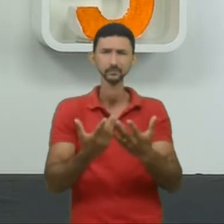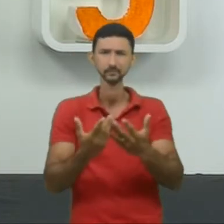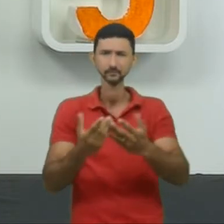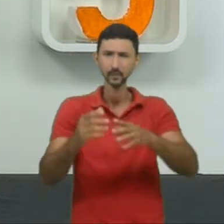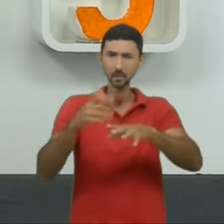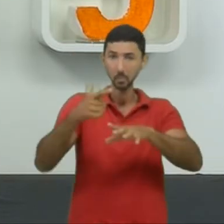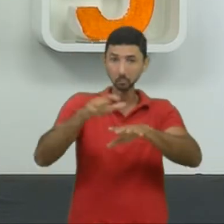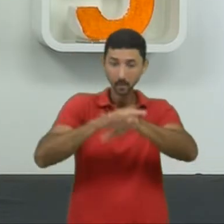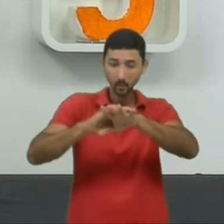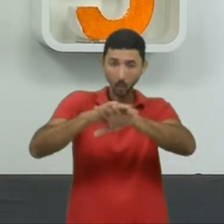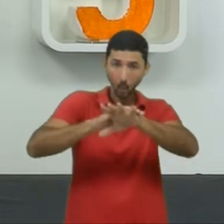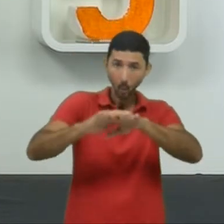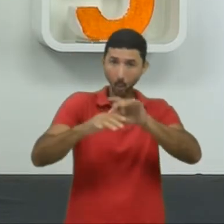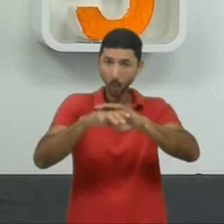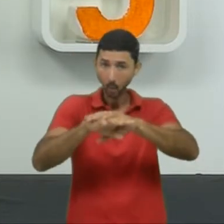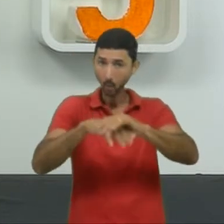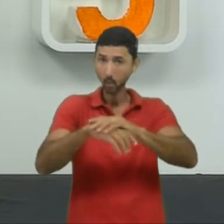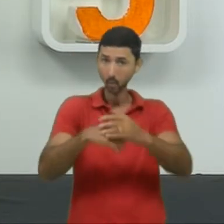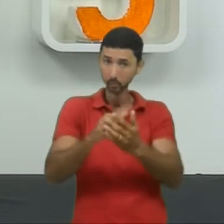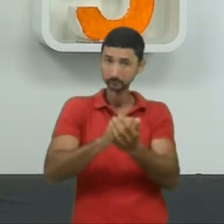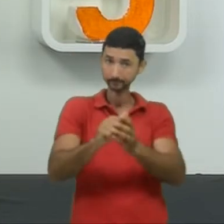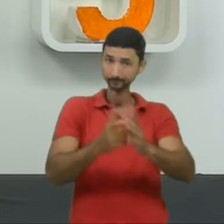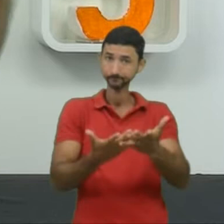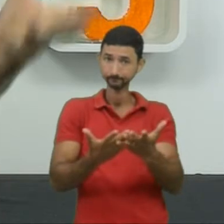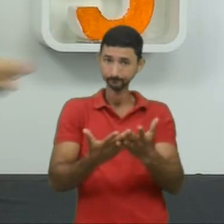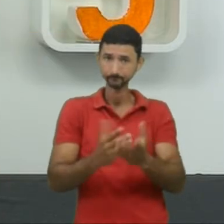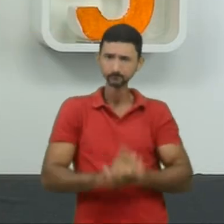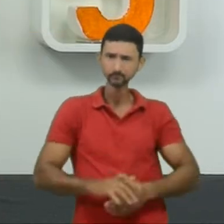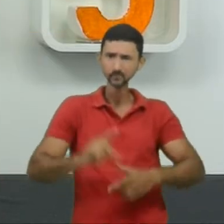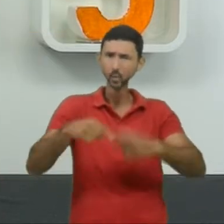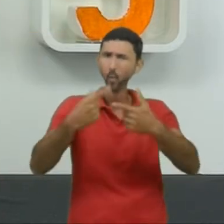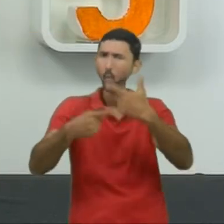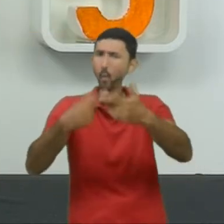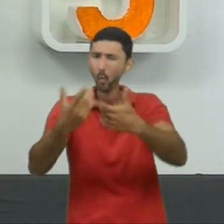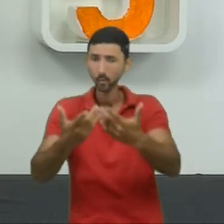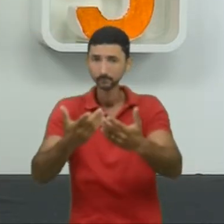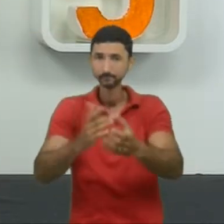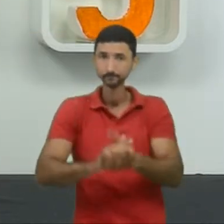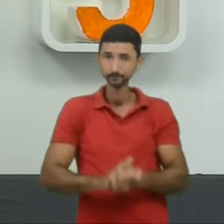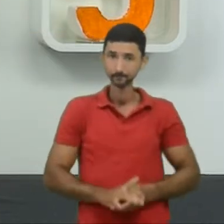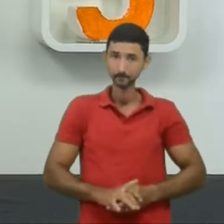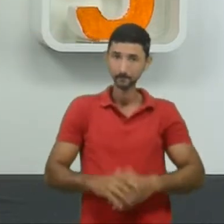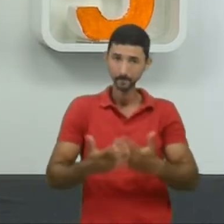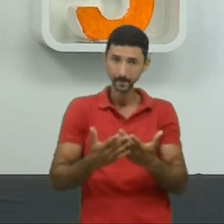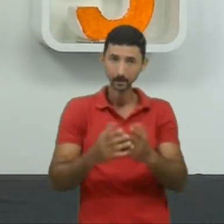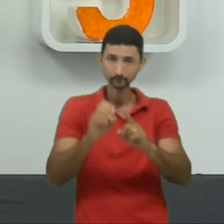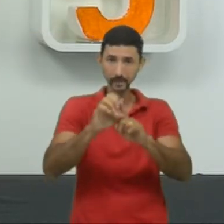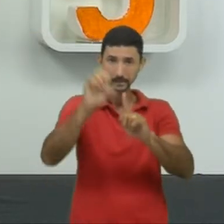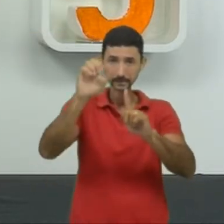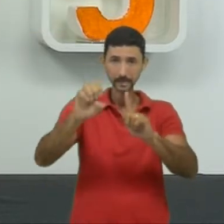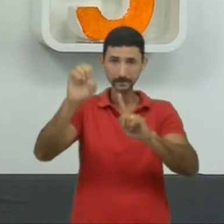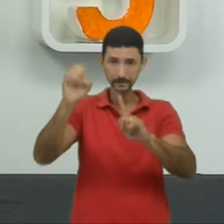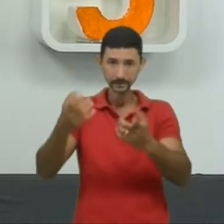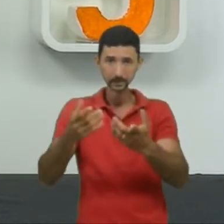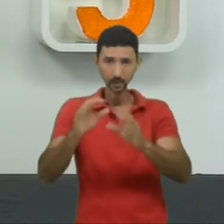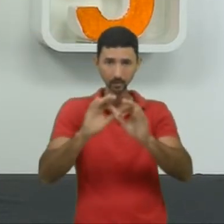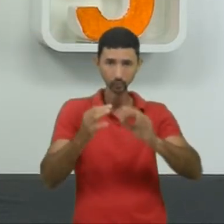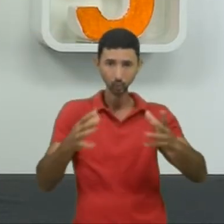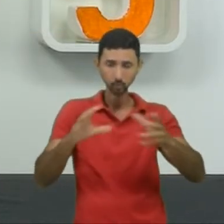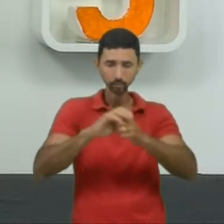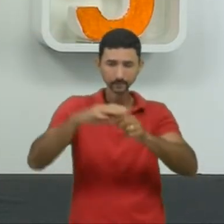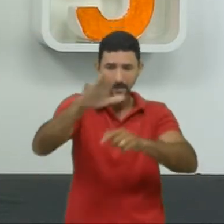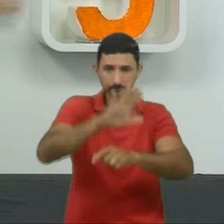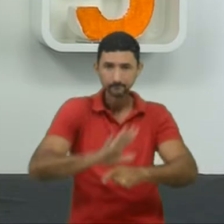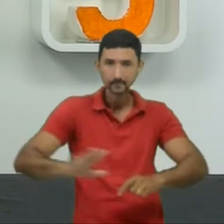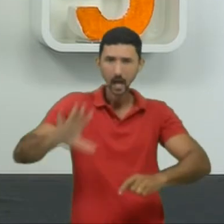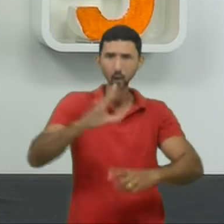higiene das mãos, certo? E outras ações também. Então, a estatística e a probabilidade, ela abrange